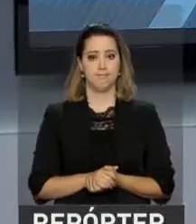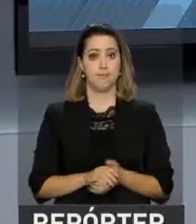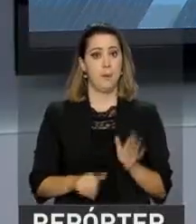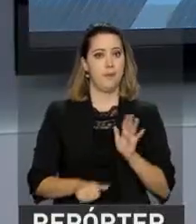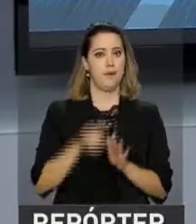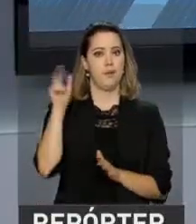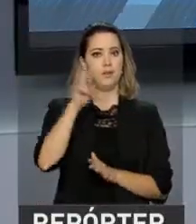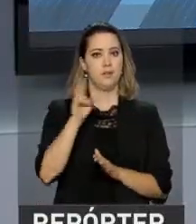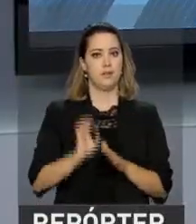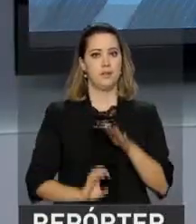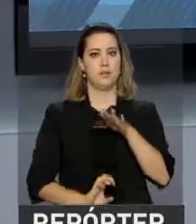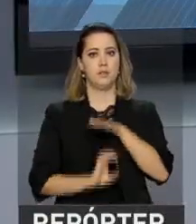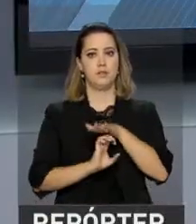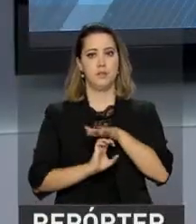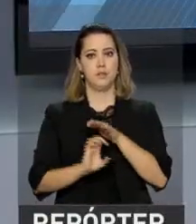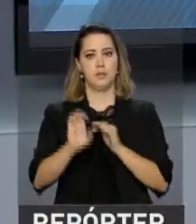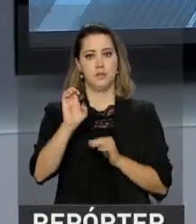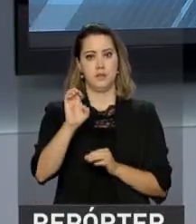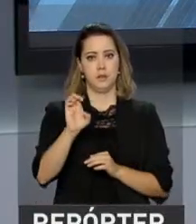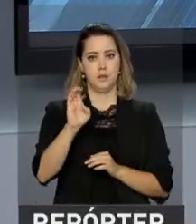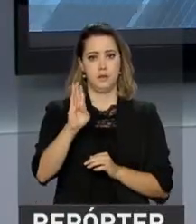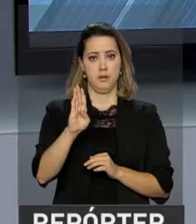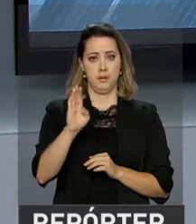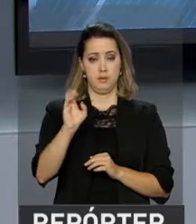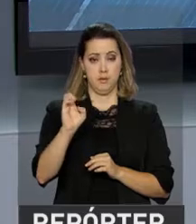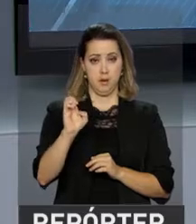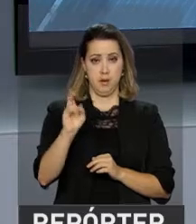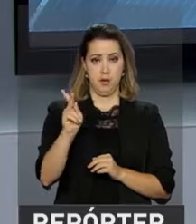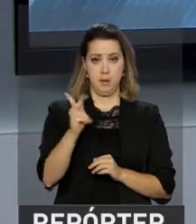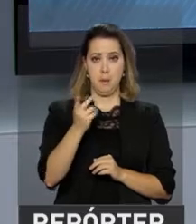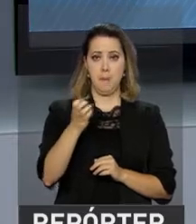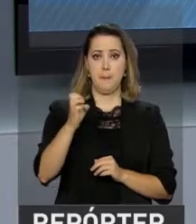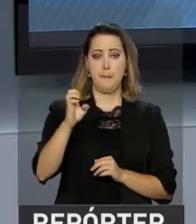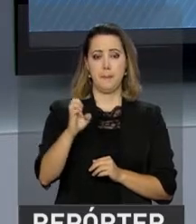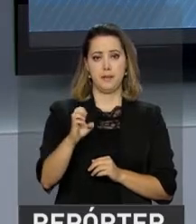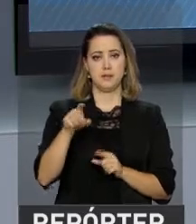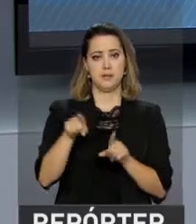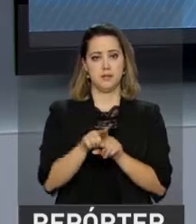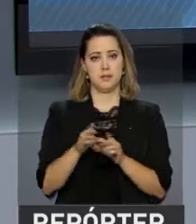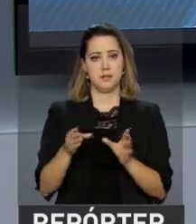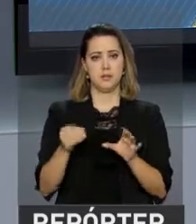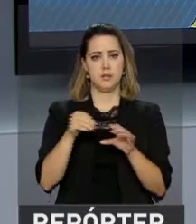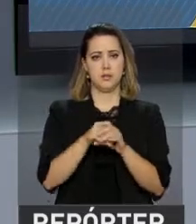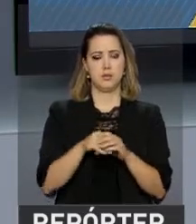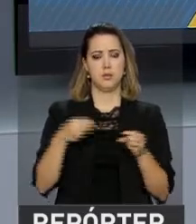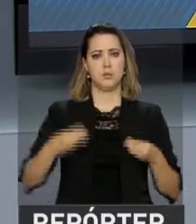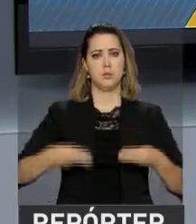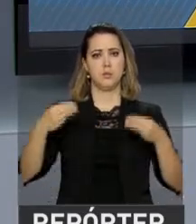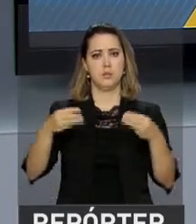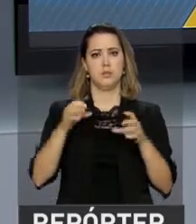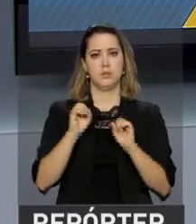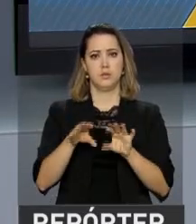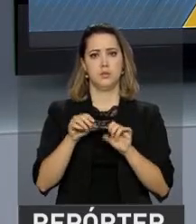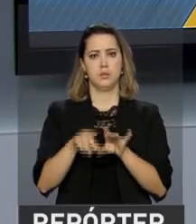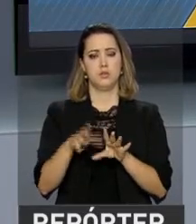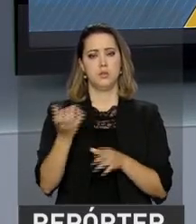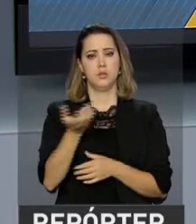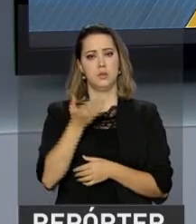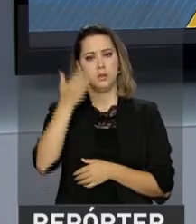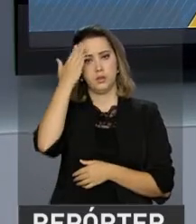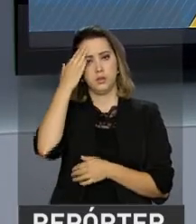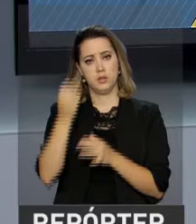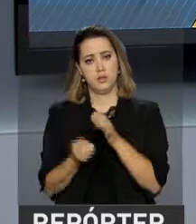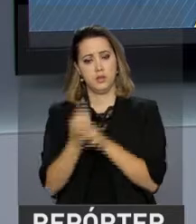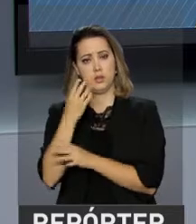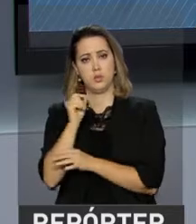da empresa brasileira de serviços hospitalares ligado ao ministério da educação quer criar nos homens o hábito de cuidar da